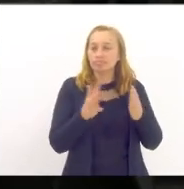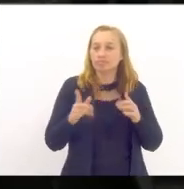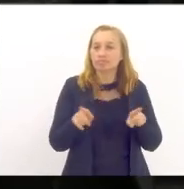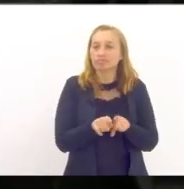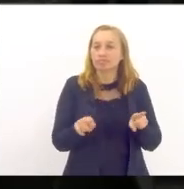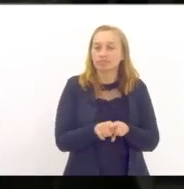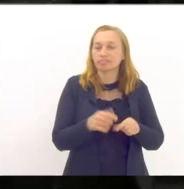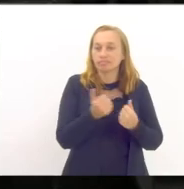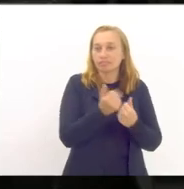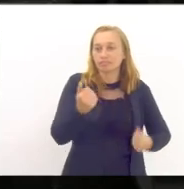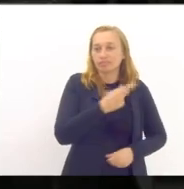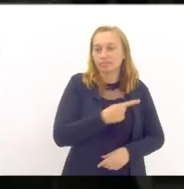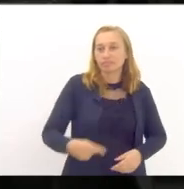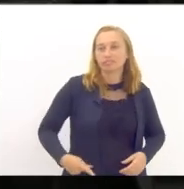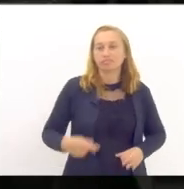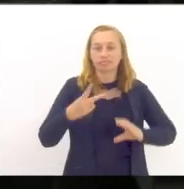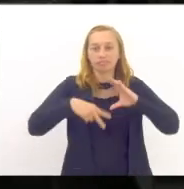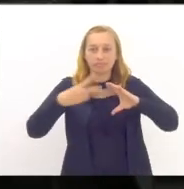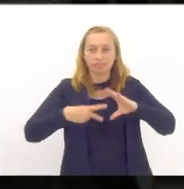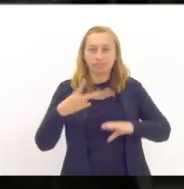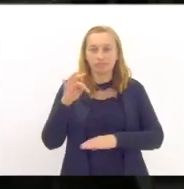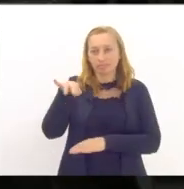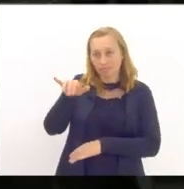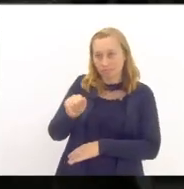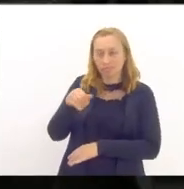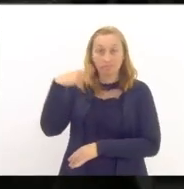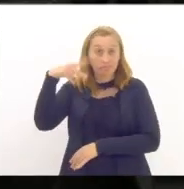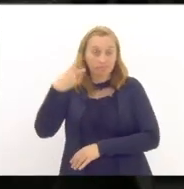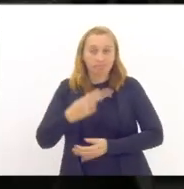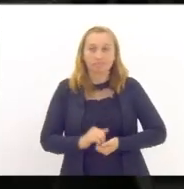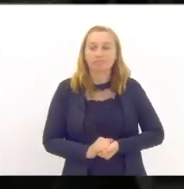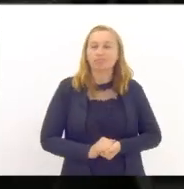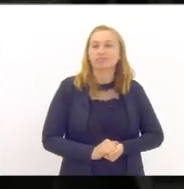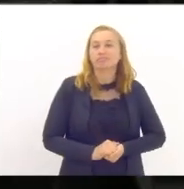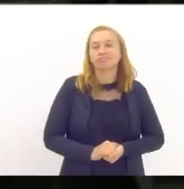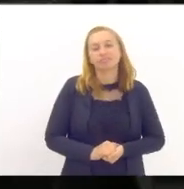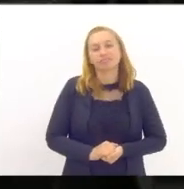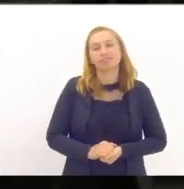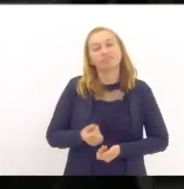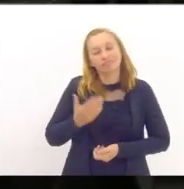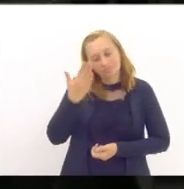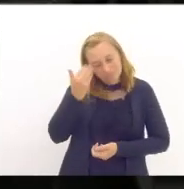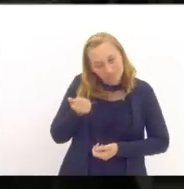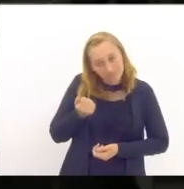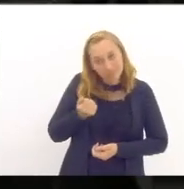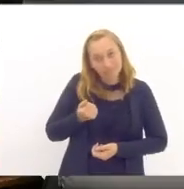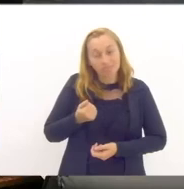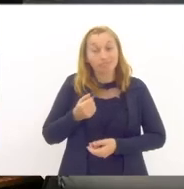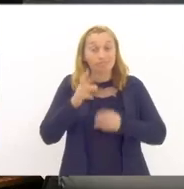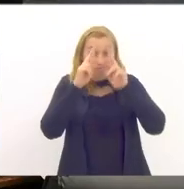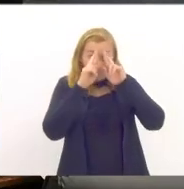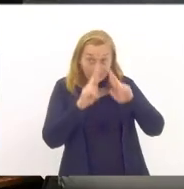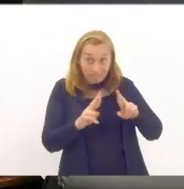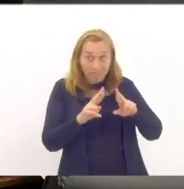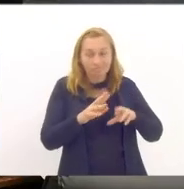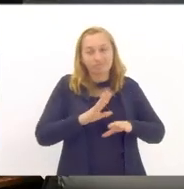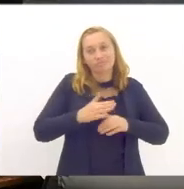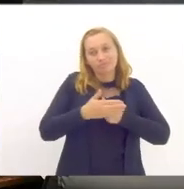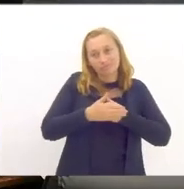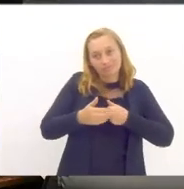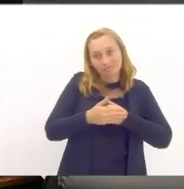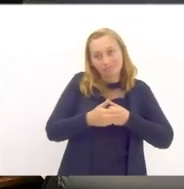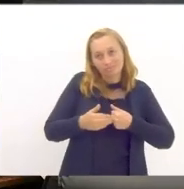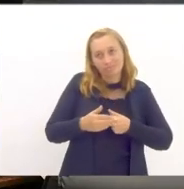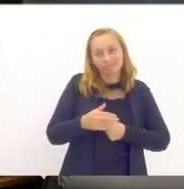primeira vice-presidente da Câmara, vereadora Tânia Bastos. Vereadora, a senhora sabe do meu profundo respeito, carinho pela